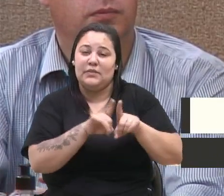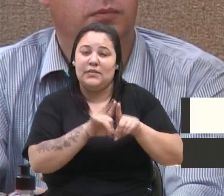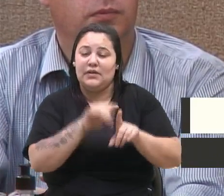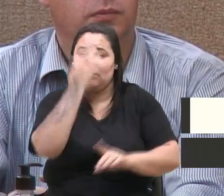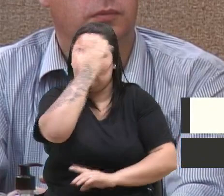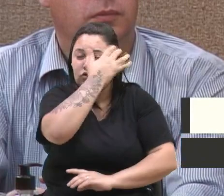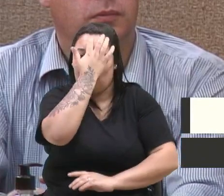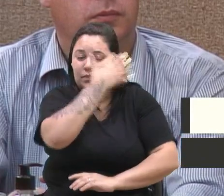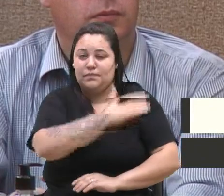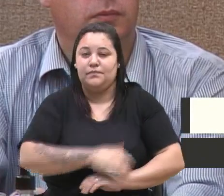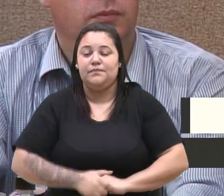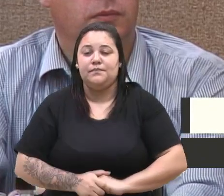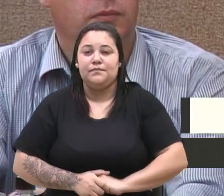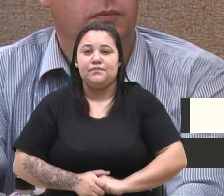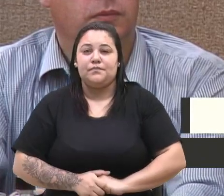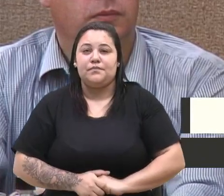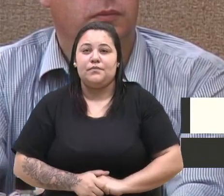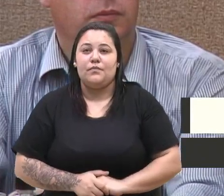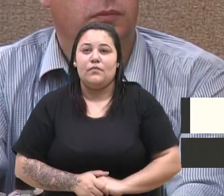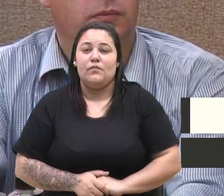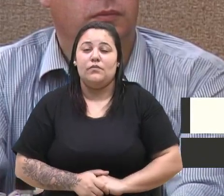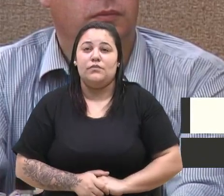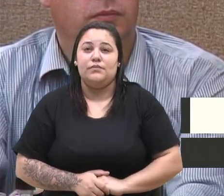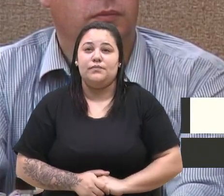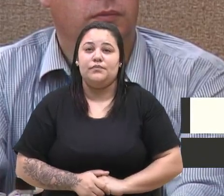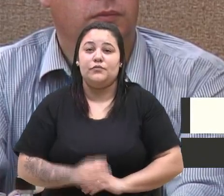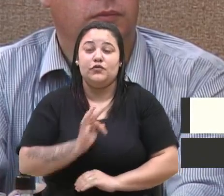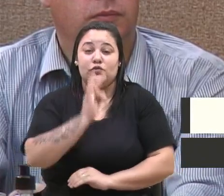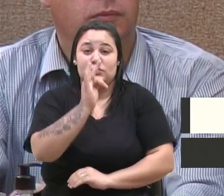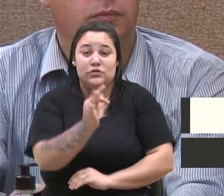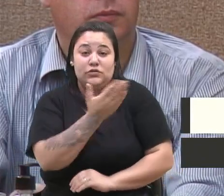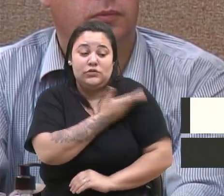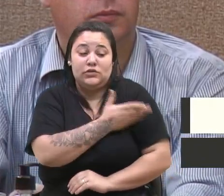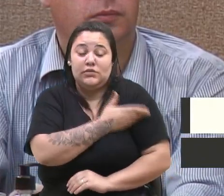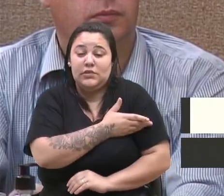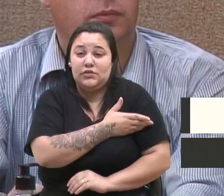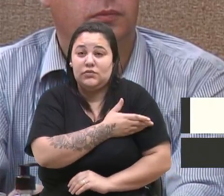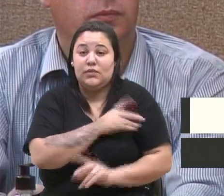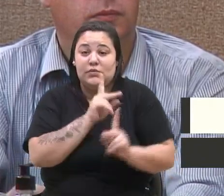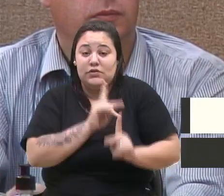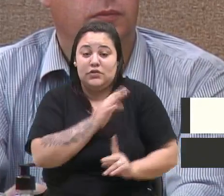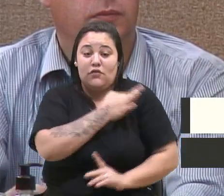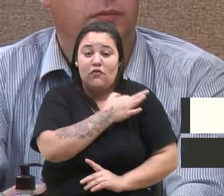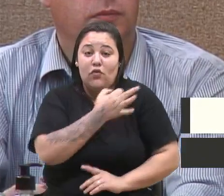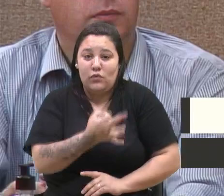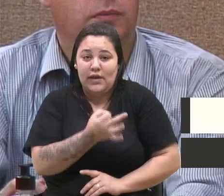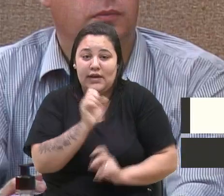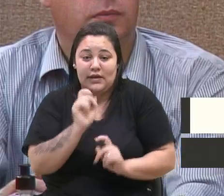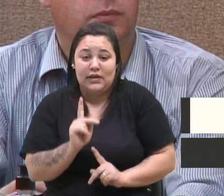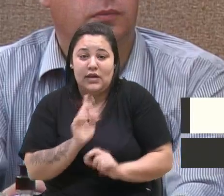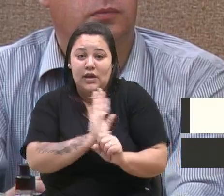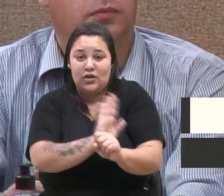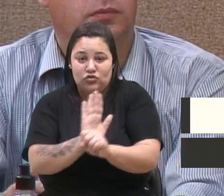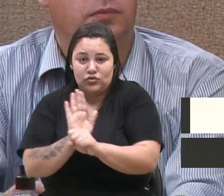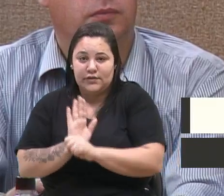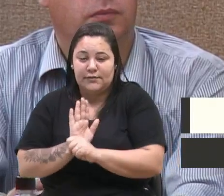prefeito. E, futuramente, um treinamento para voluntários em quem puder ajudar